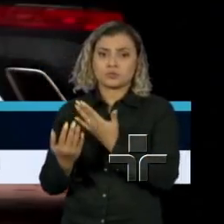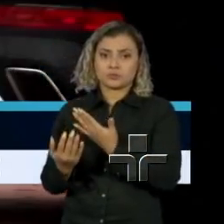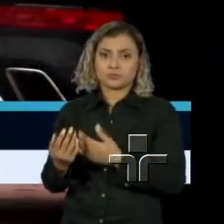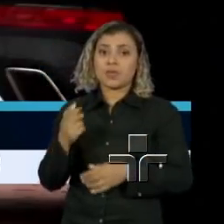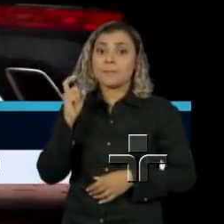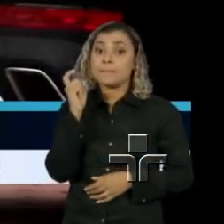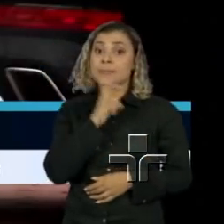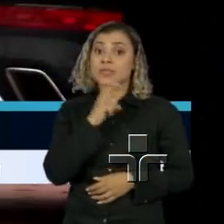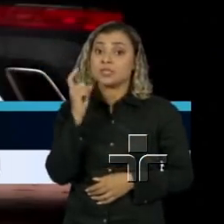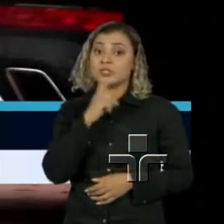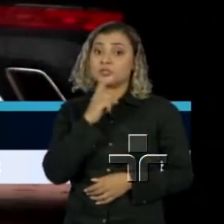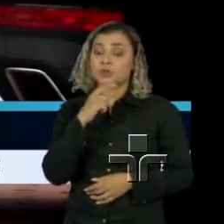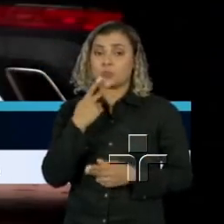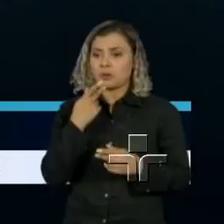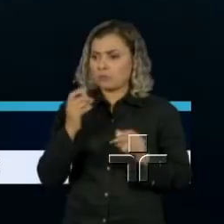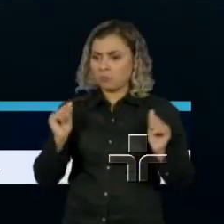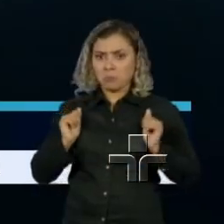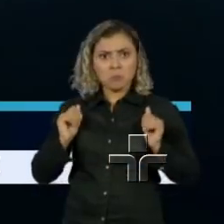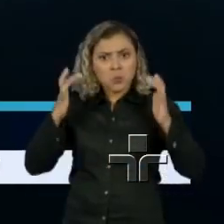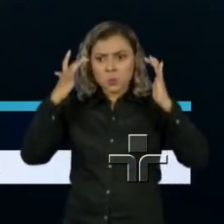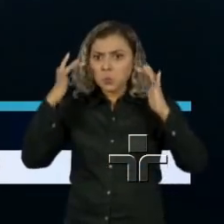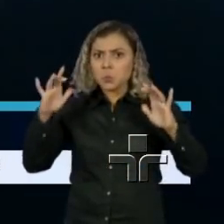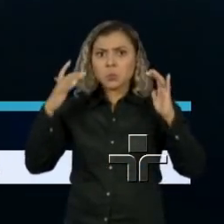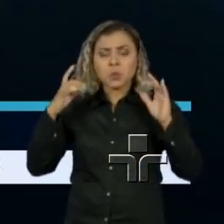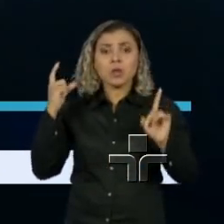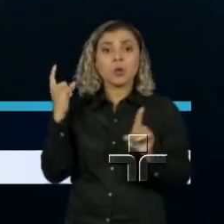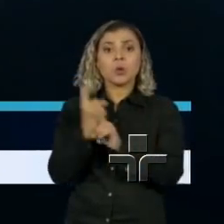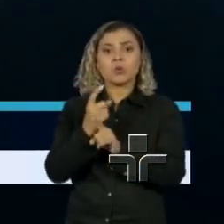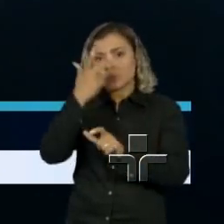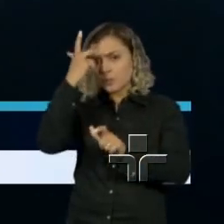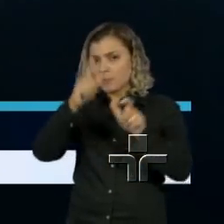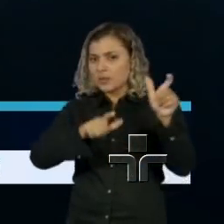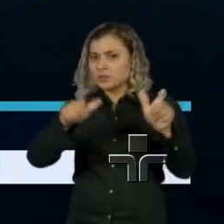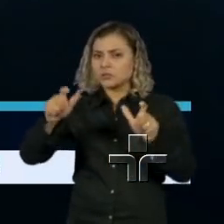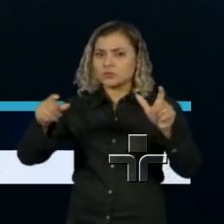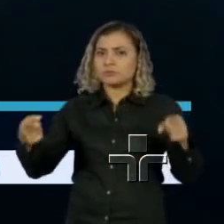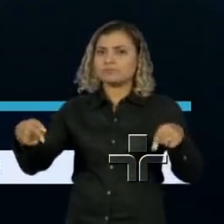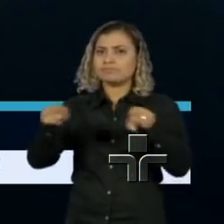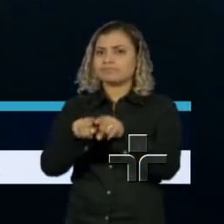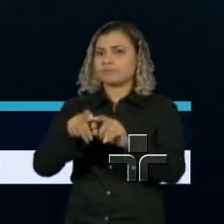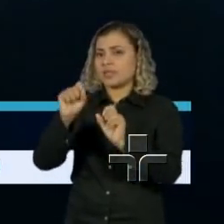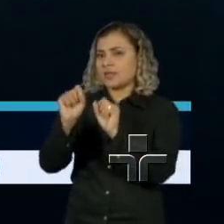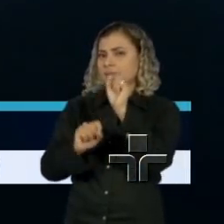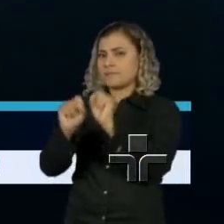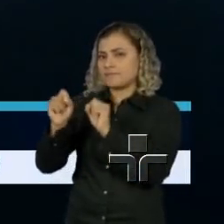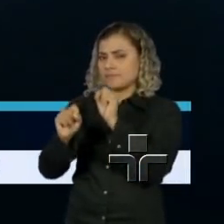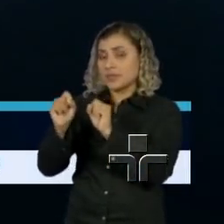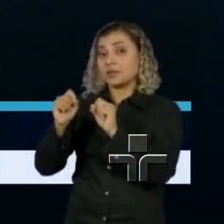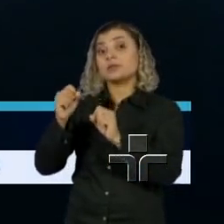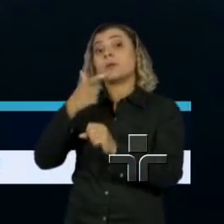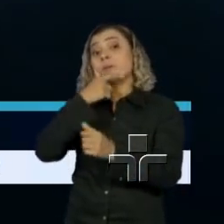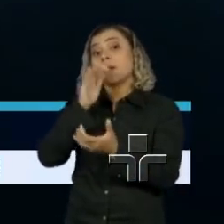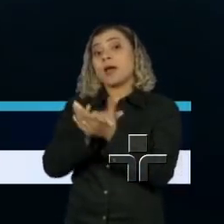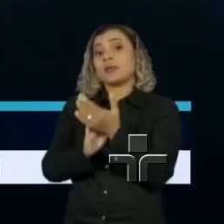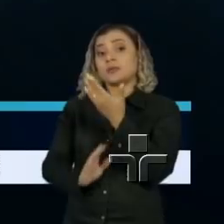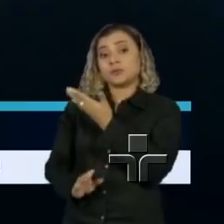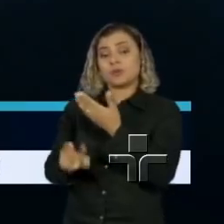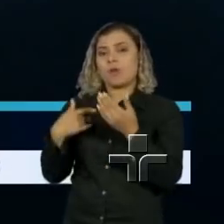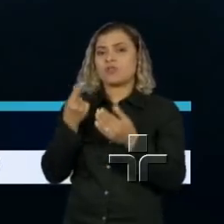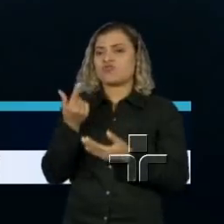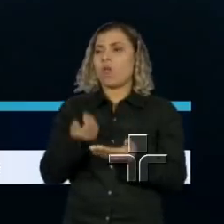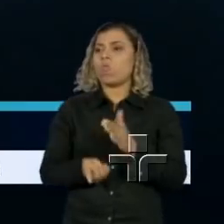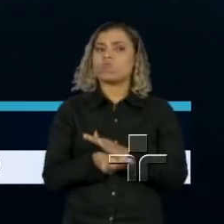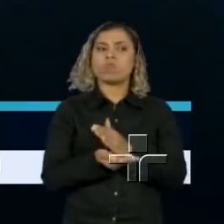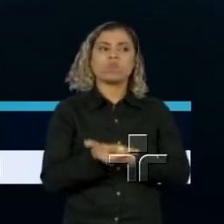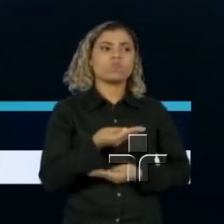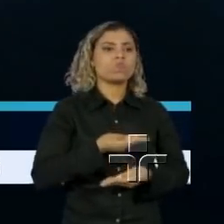teria mentido ao negar conhecer e ter se encontrado com pessoas ligadas a uma empresa utilizada pelo marido para desviar dinheiro